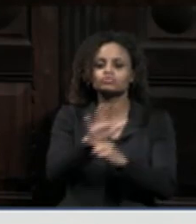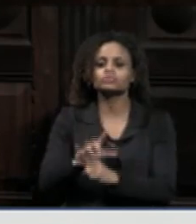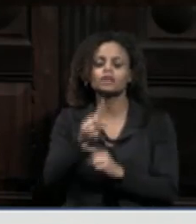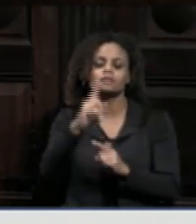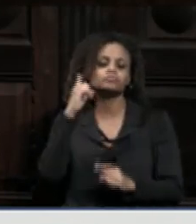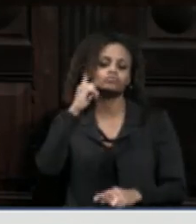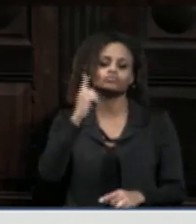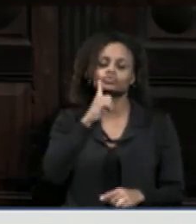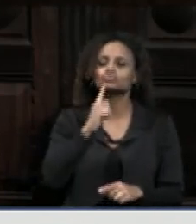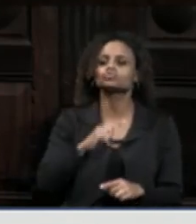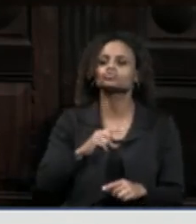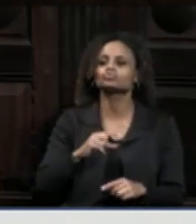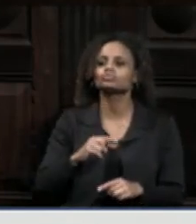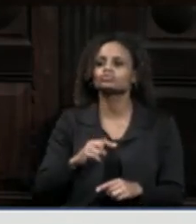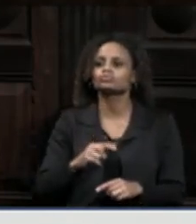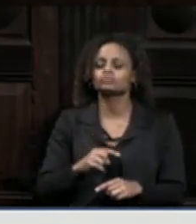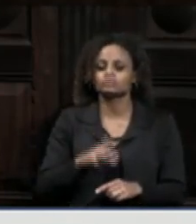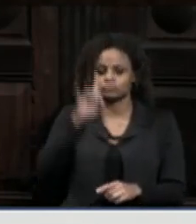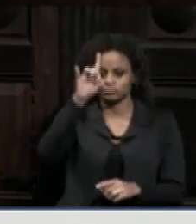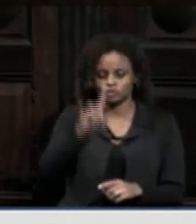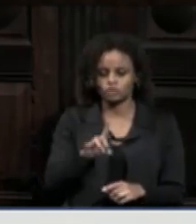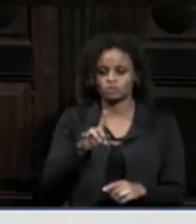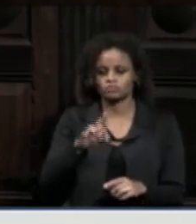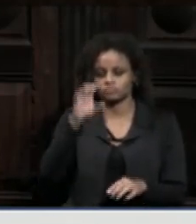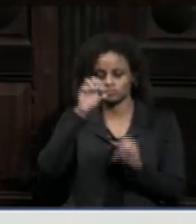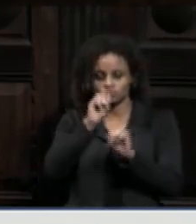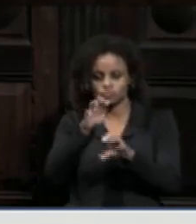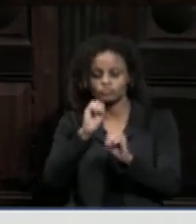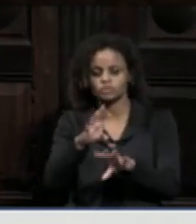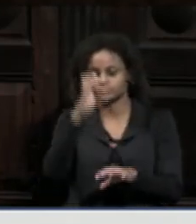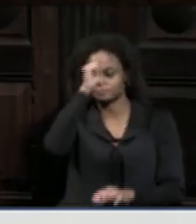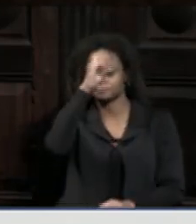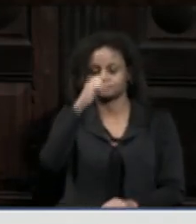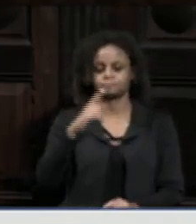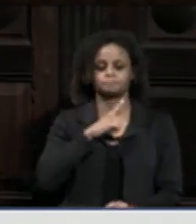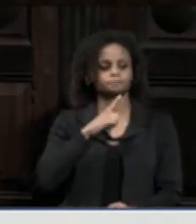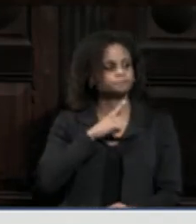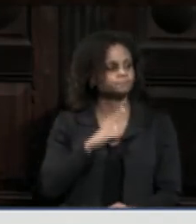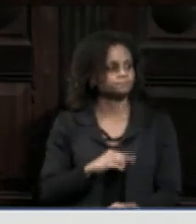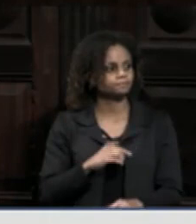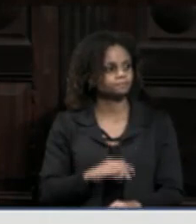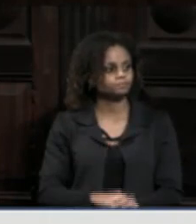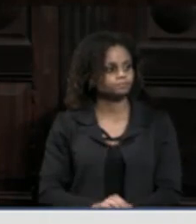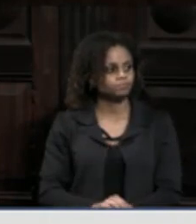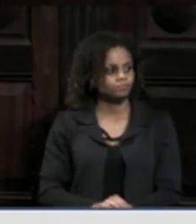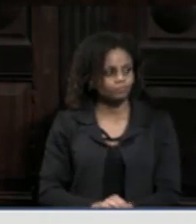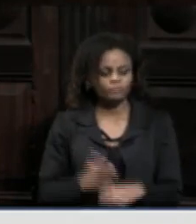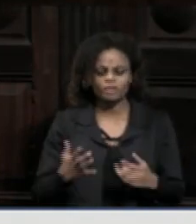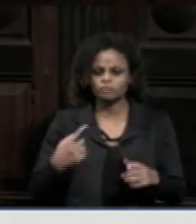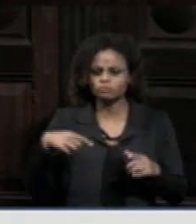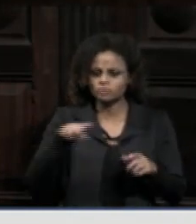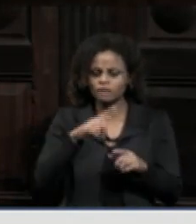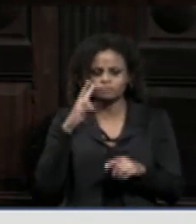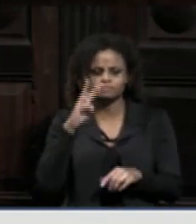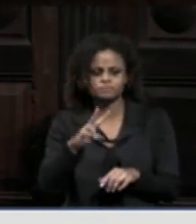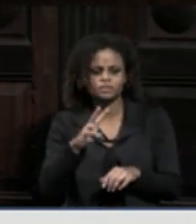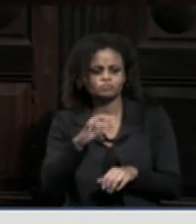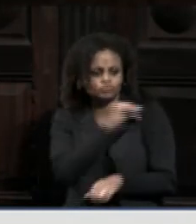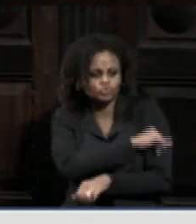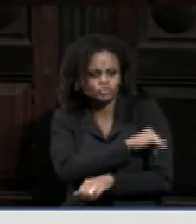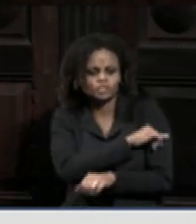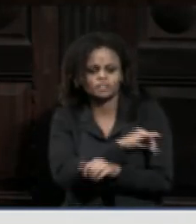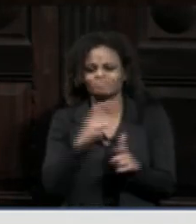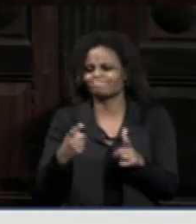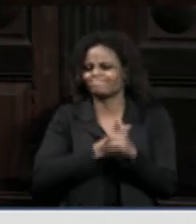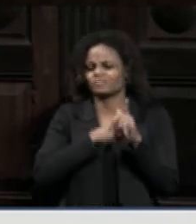pessoa surda à educação no Estado do Rio de Janeiro, já tão combalido de várias formas, com negações ou